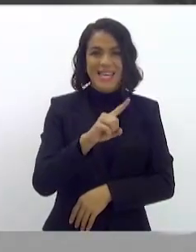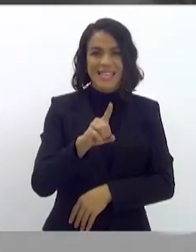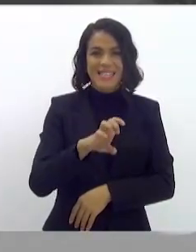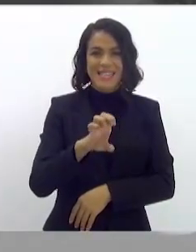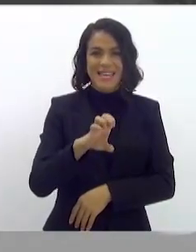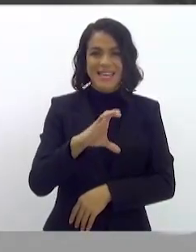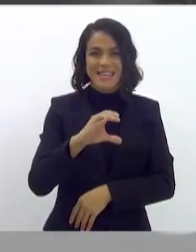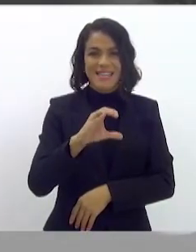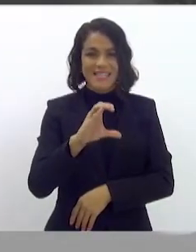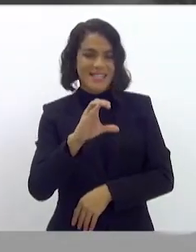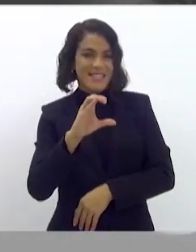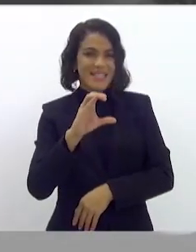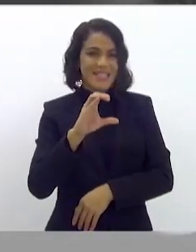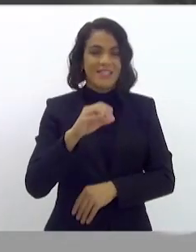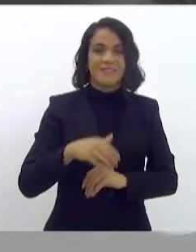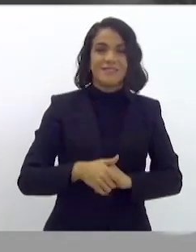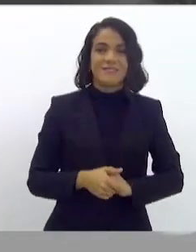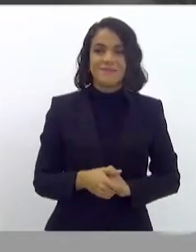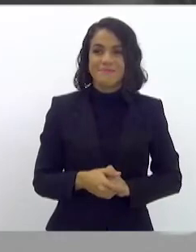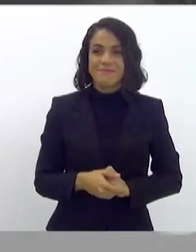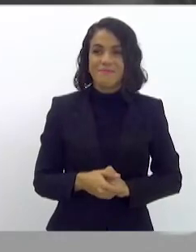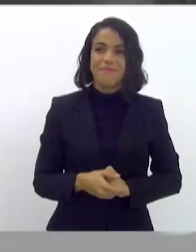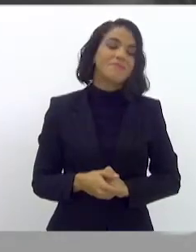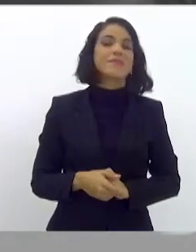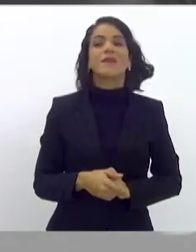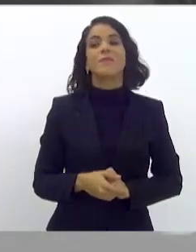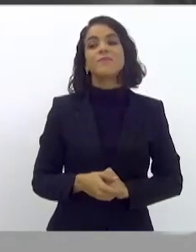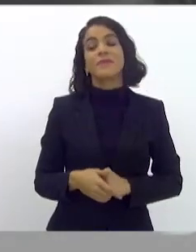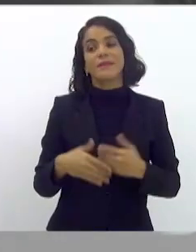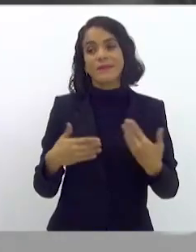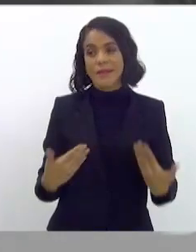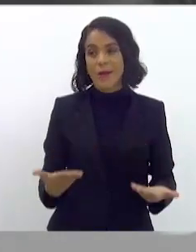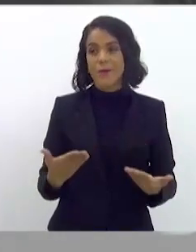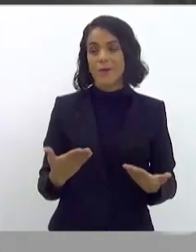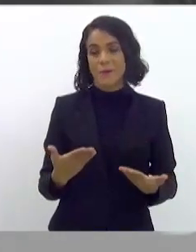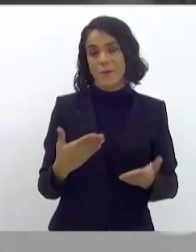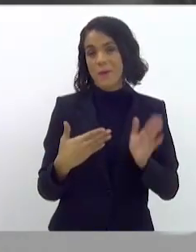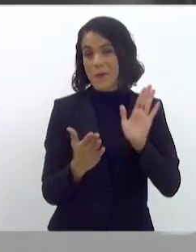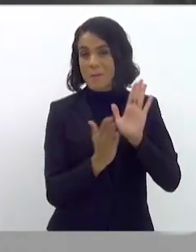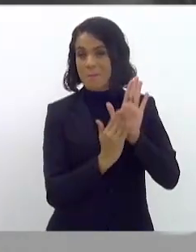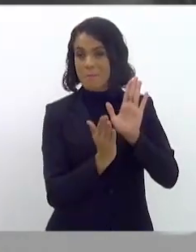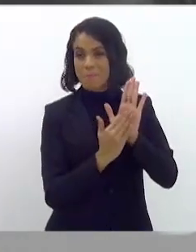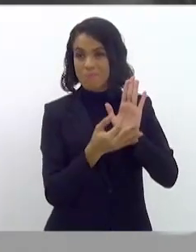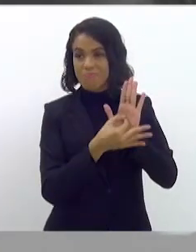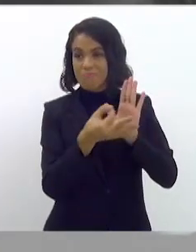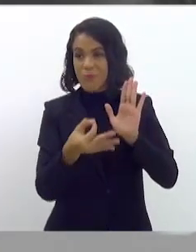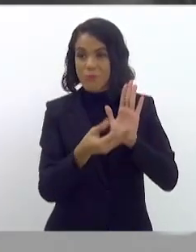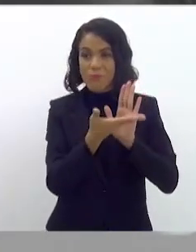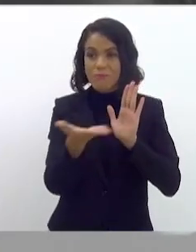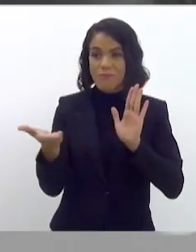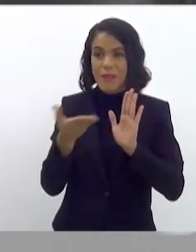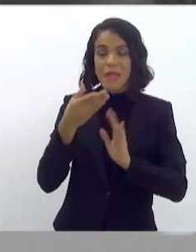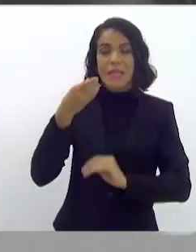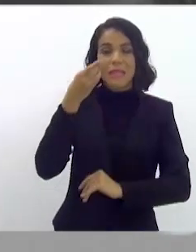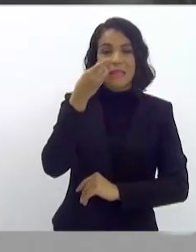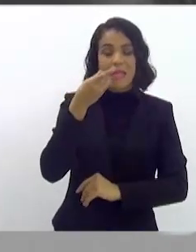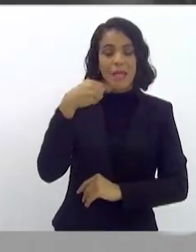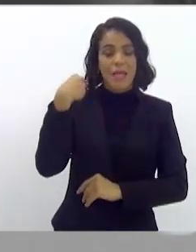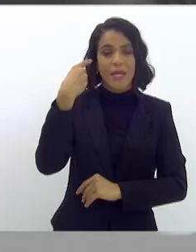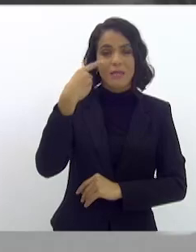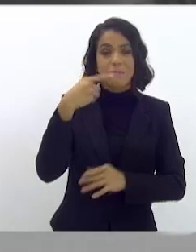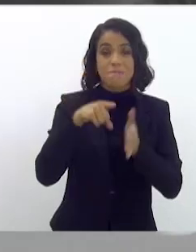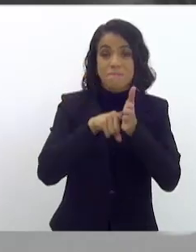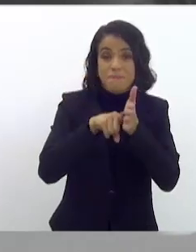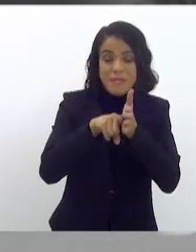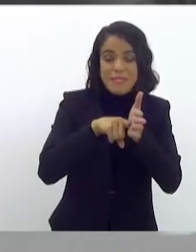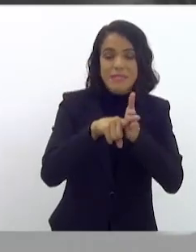e institutos de favela, como o Datalab. Então, queria aqui propor o nome da especialista Mari Tamari, que